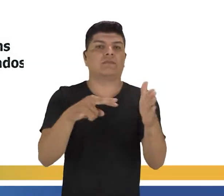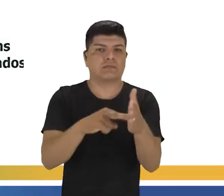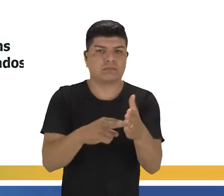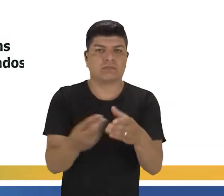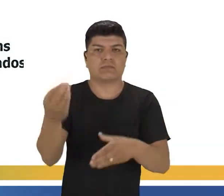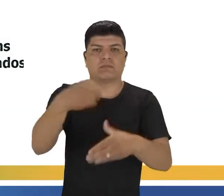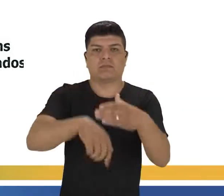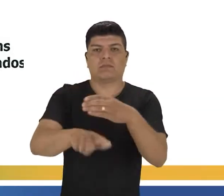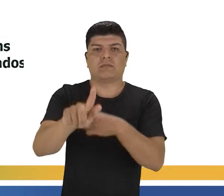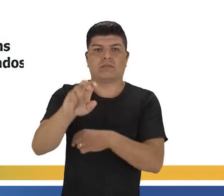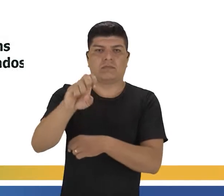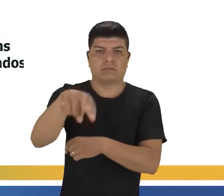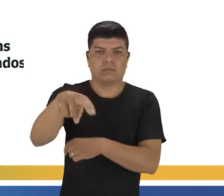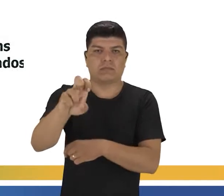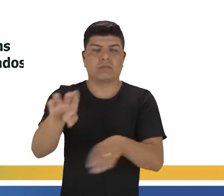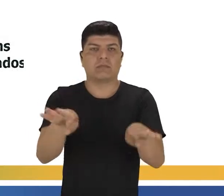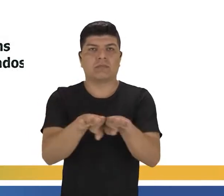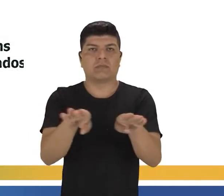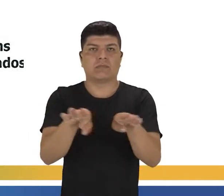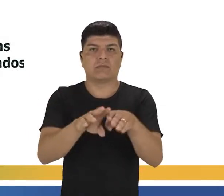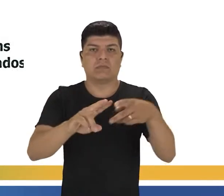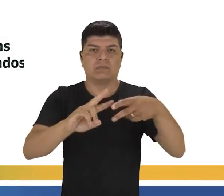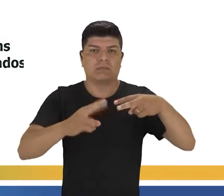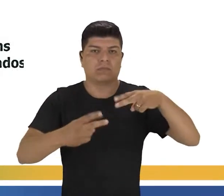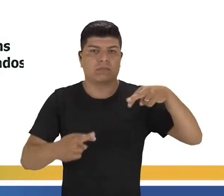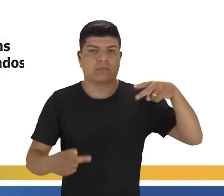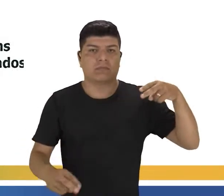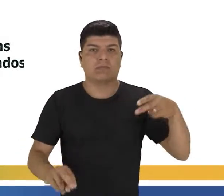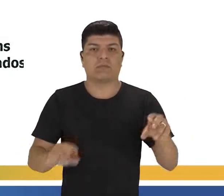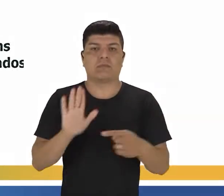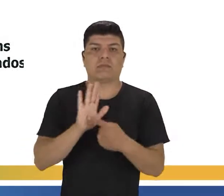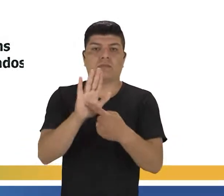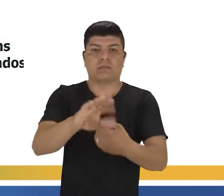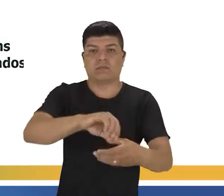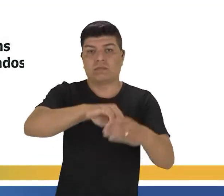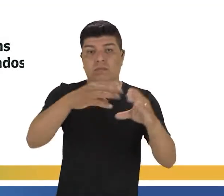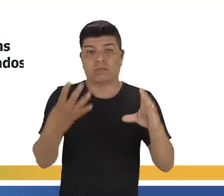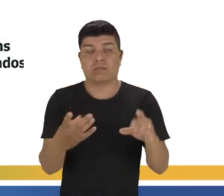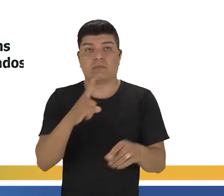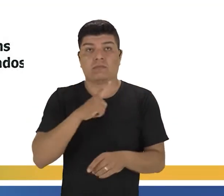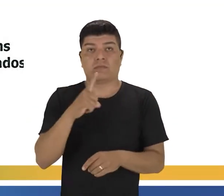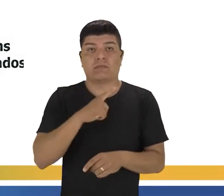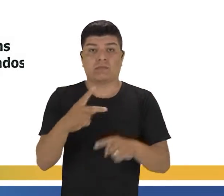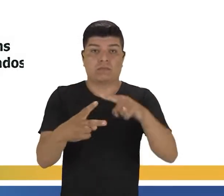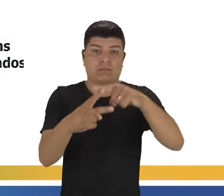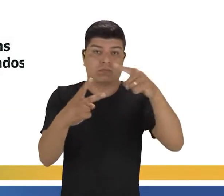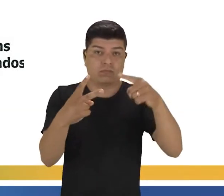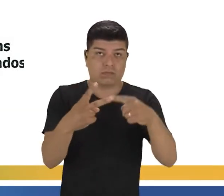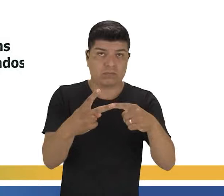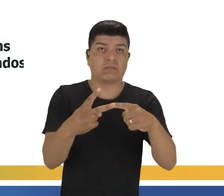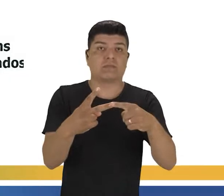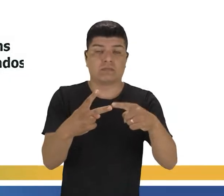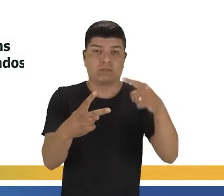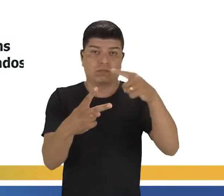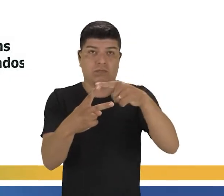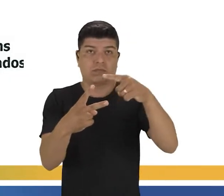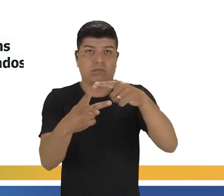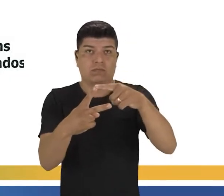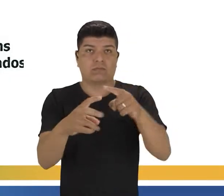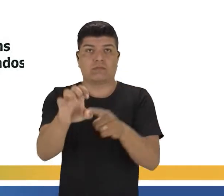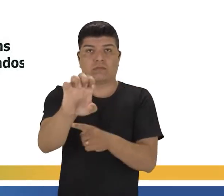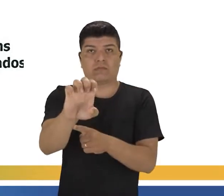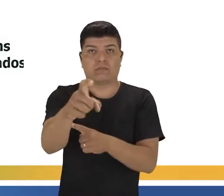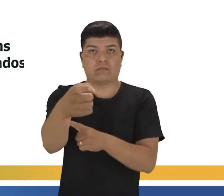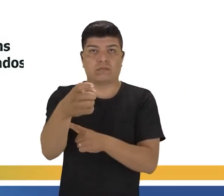gene, apesar dele ser uma parte do DNA que expressa uma característica, nós vamos ter duas regiões, os exons e